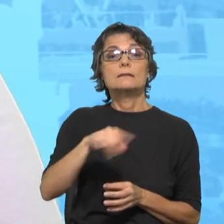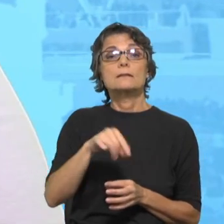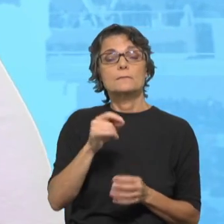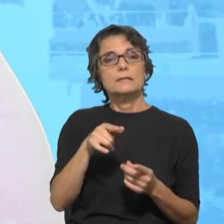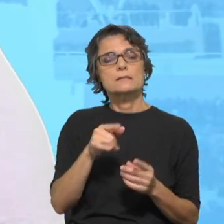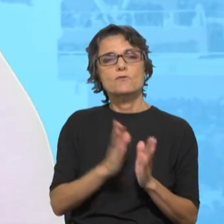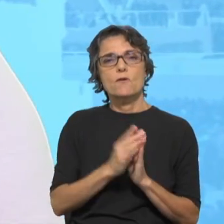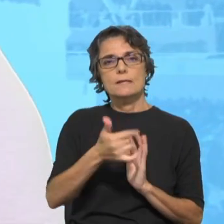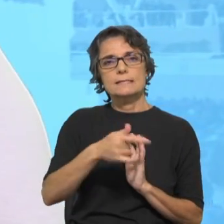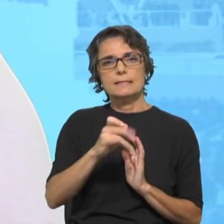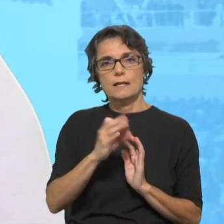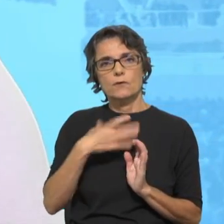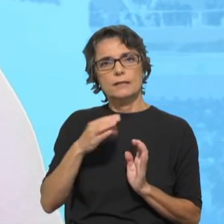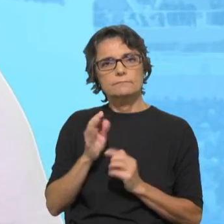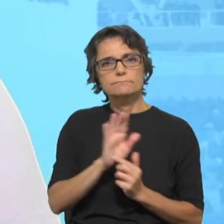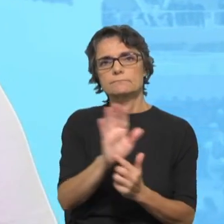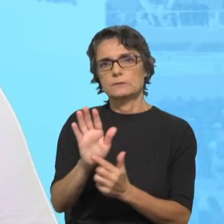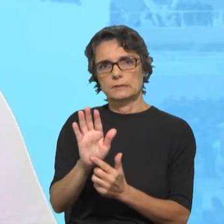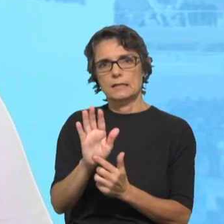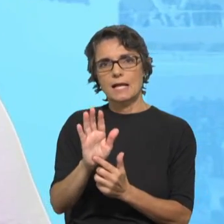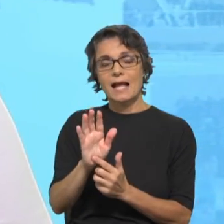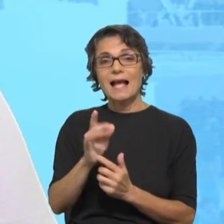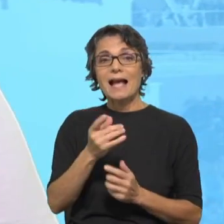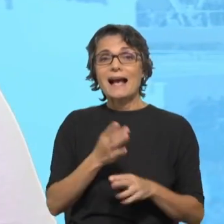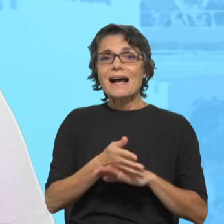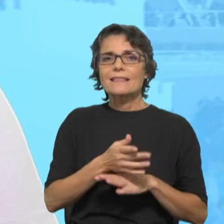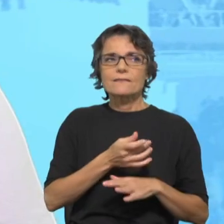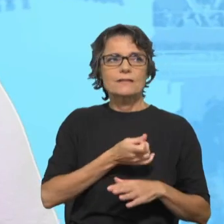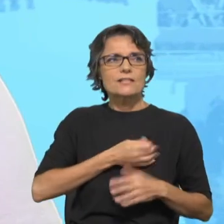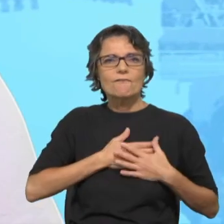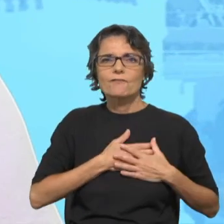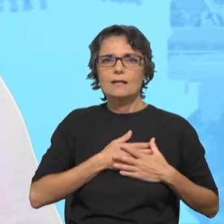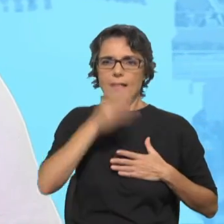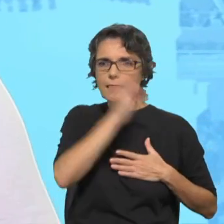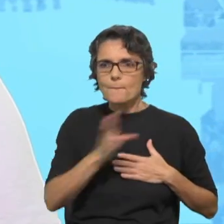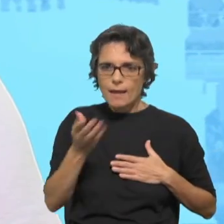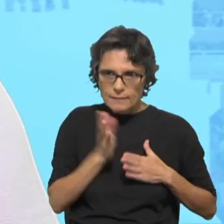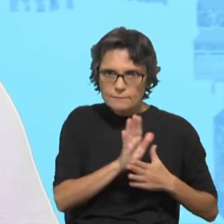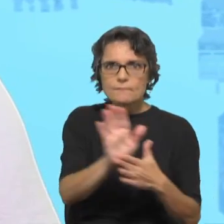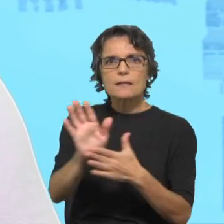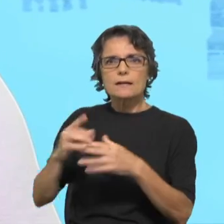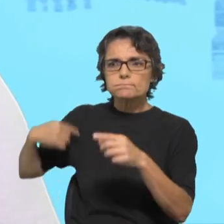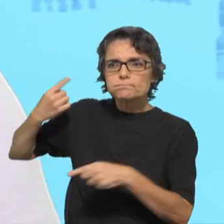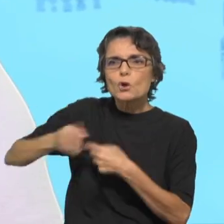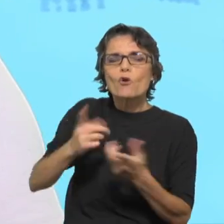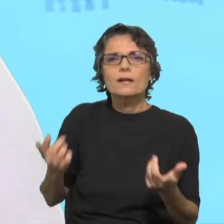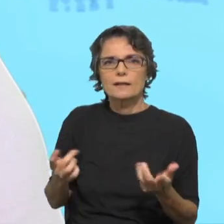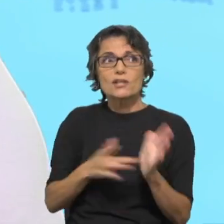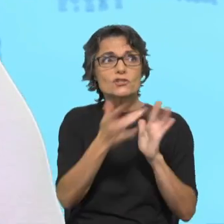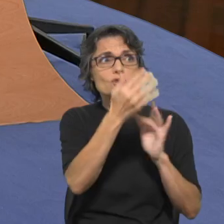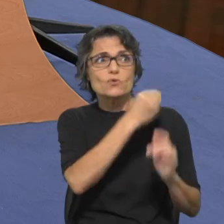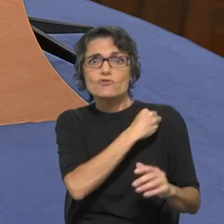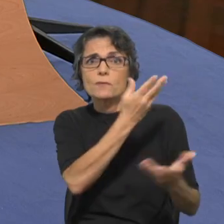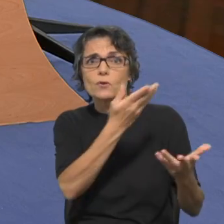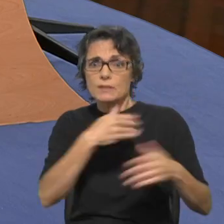Santiago nos quer mostrar, não é? Vai pela tua fé, mostra-nos as tuas obras, vai em missão, mostra-nos a tua herança, faz aquilo que Jesus te pede que faças, não